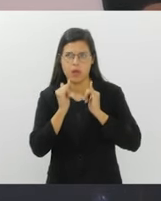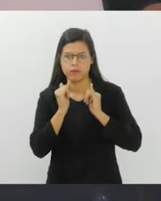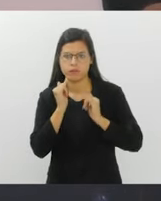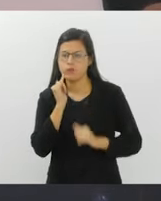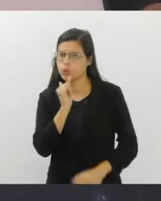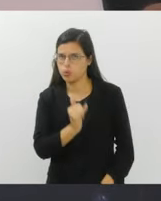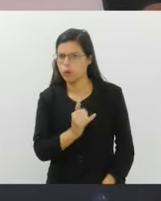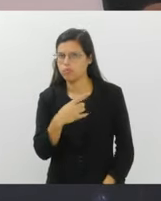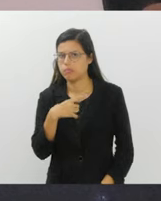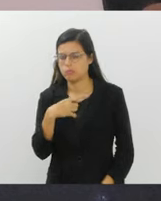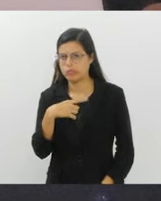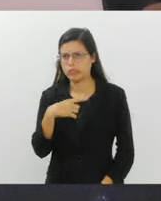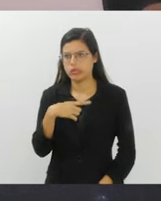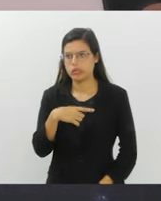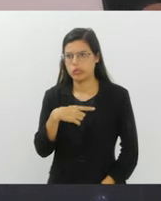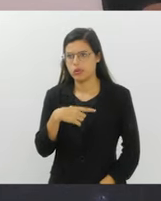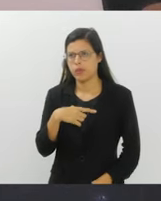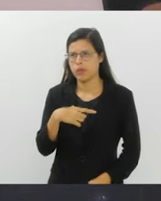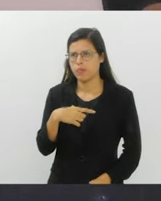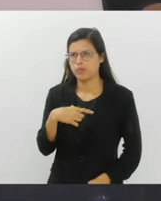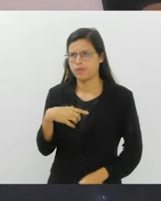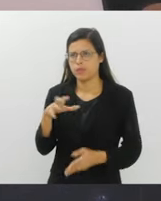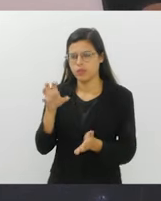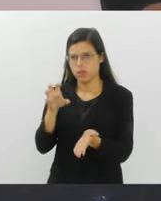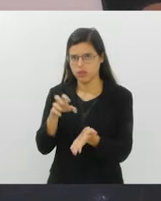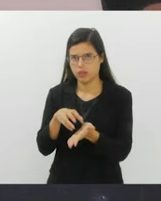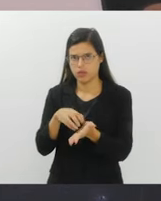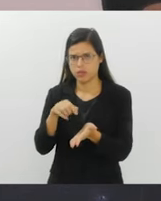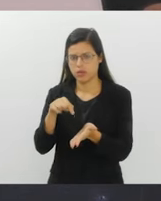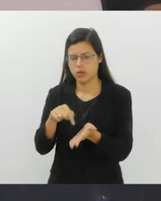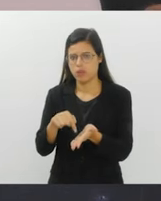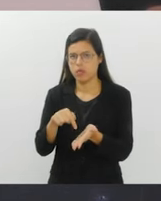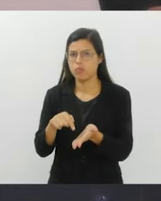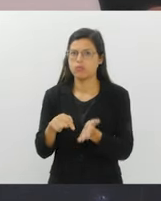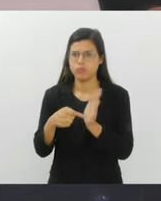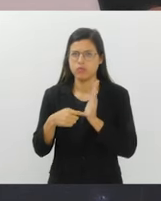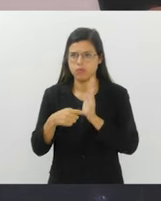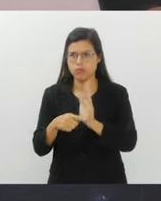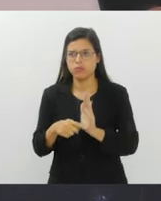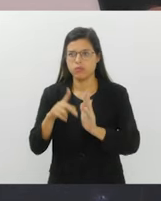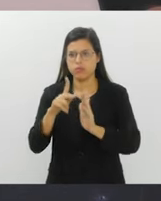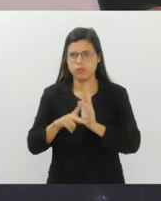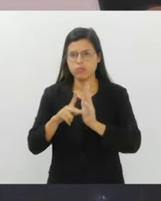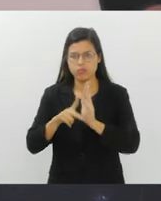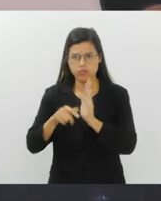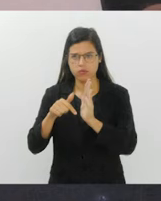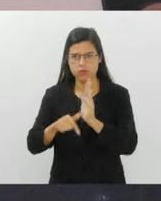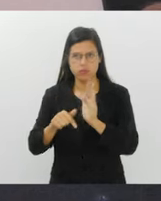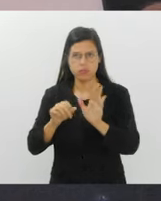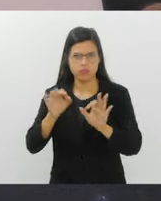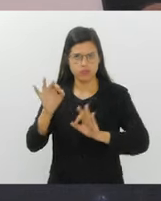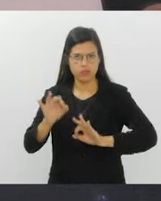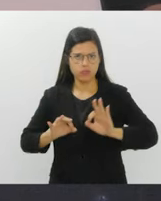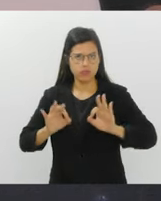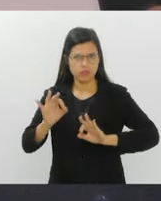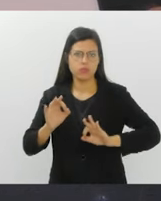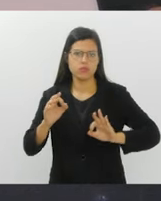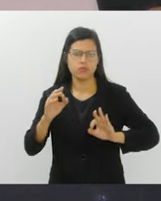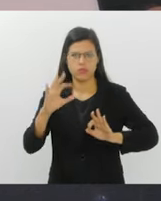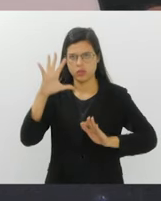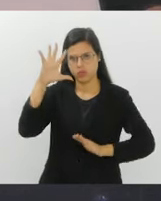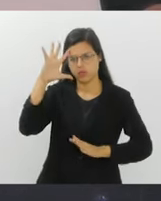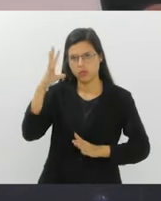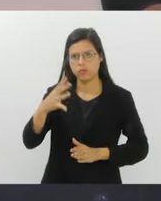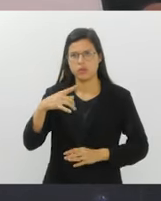um. E a central apresentou um plano de contingência. Está aqui a mesa.